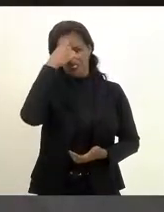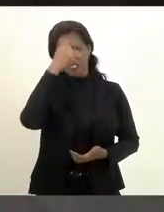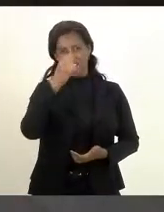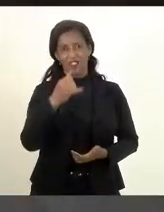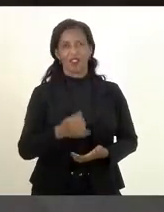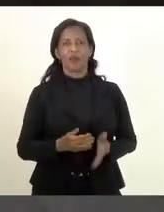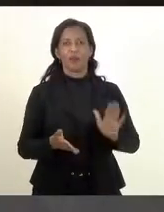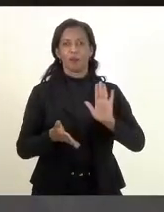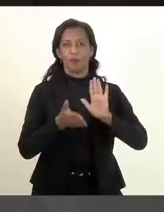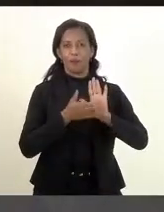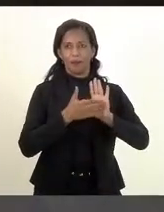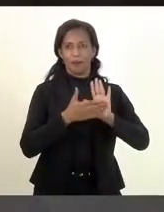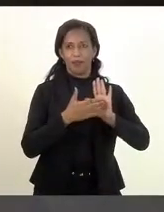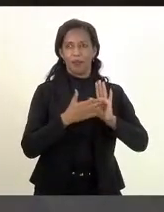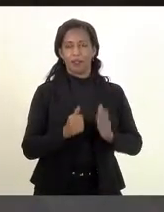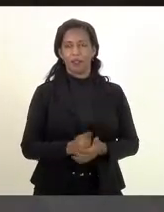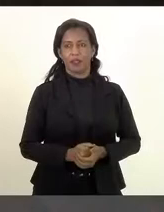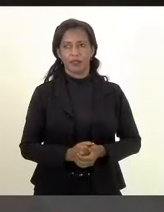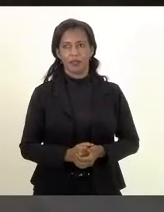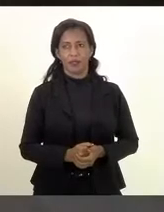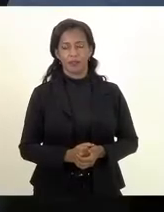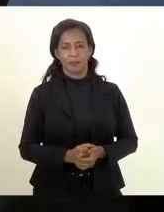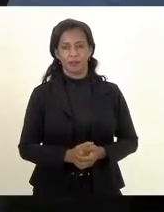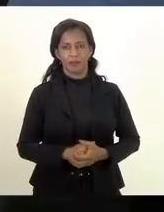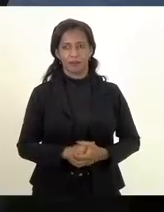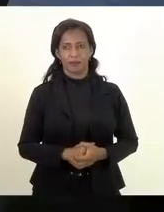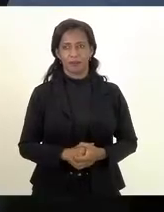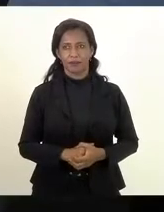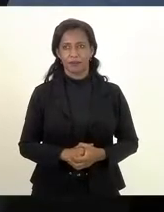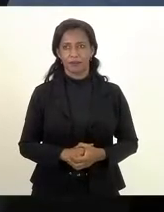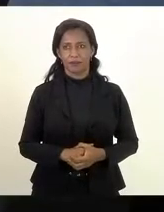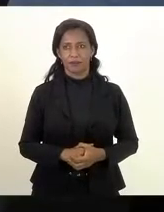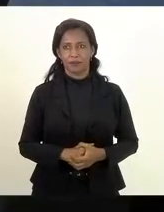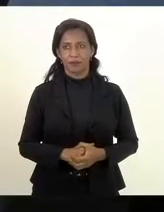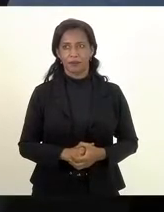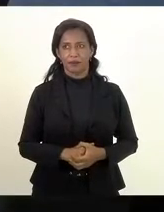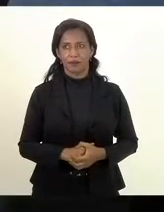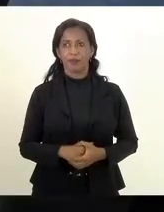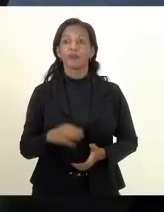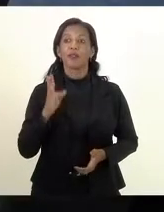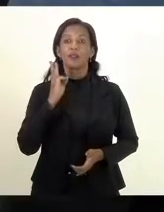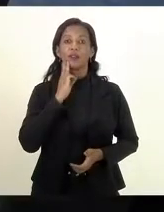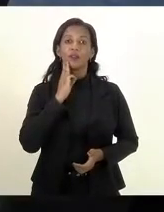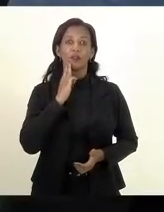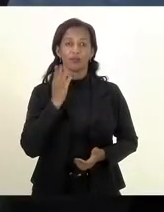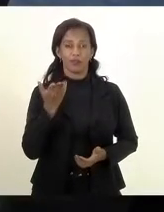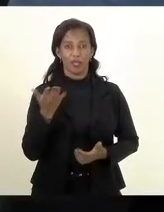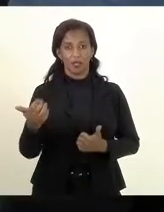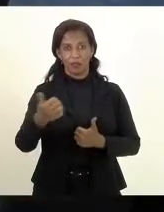mantenho o parecer que exarei há pouco. Deputado Valdeck Carneiro.